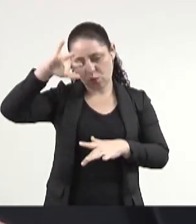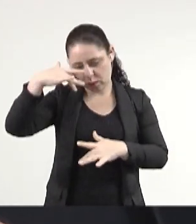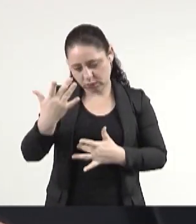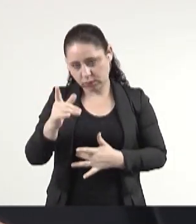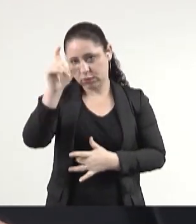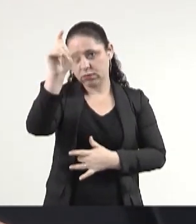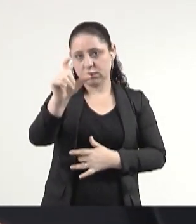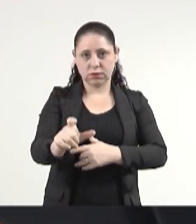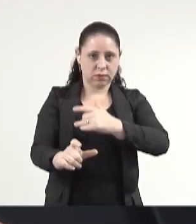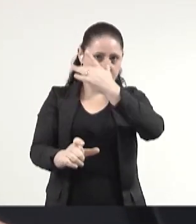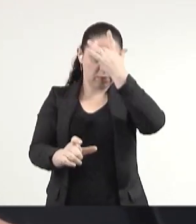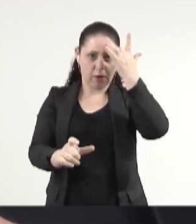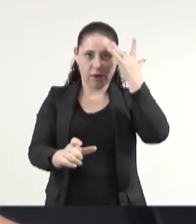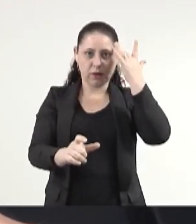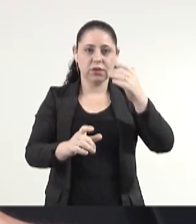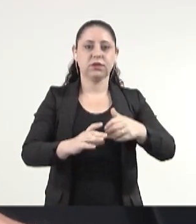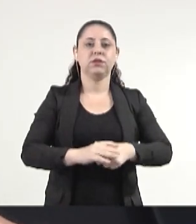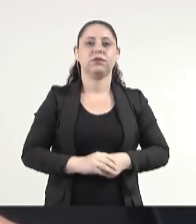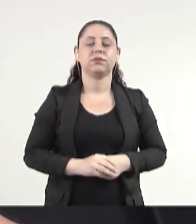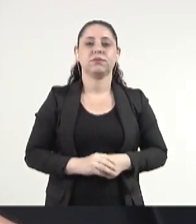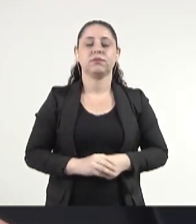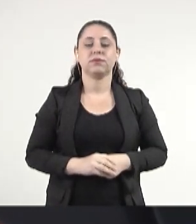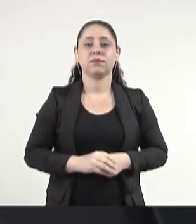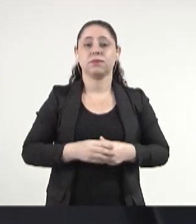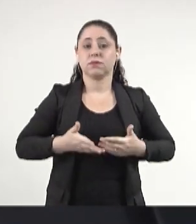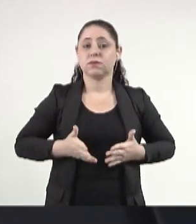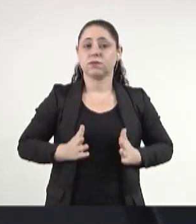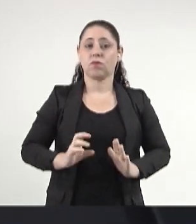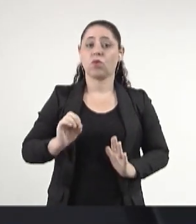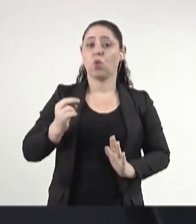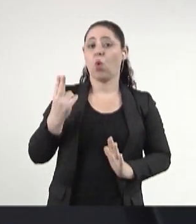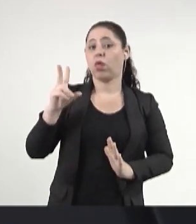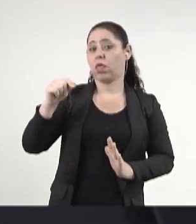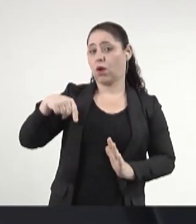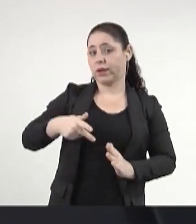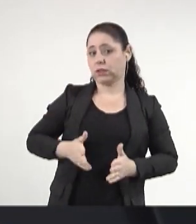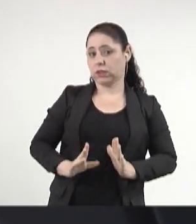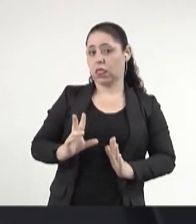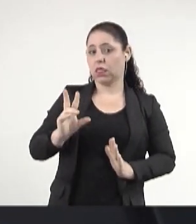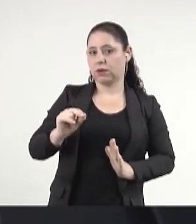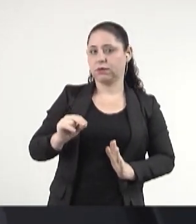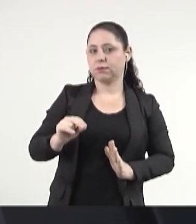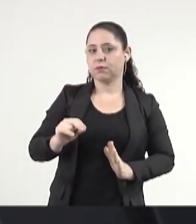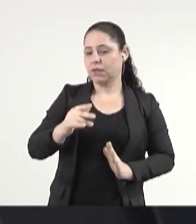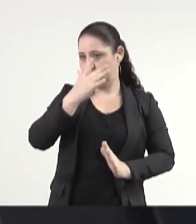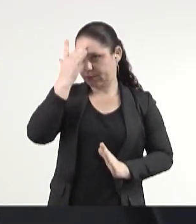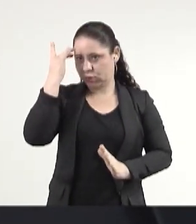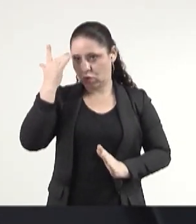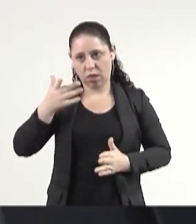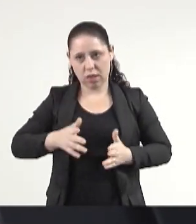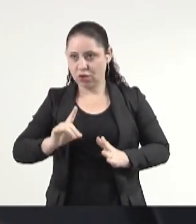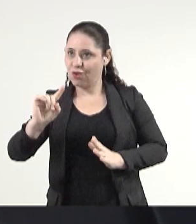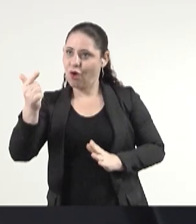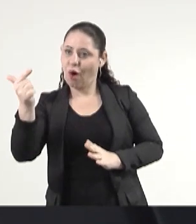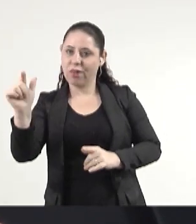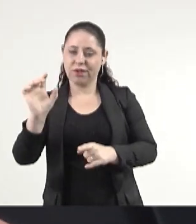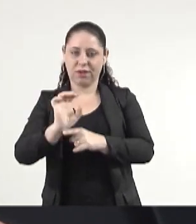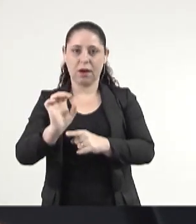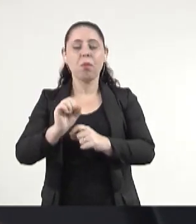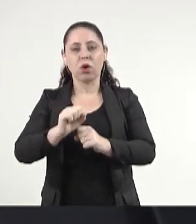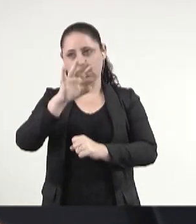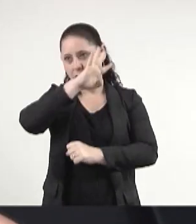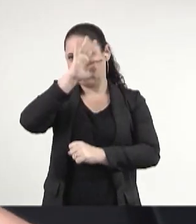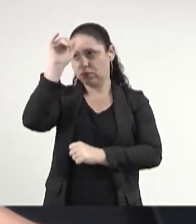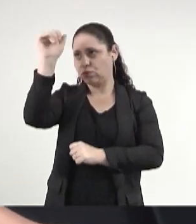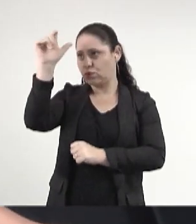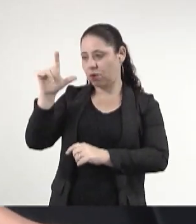homenageia personalidades ilustres, nascidas ou não aqui. As que não são nascidas podem ser agraciadas com o